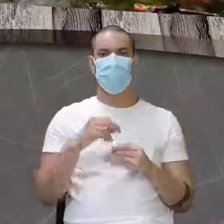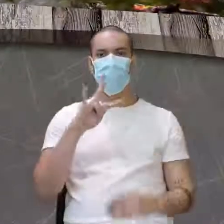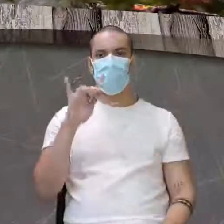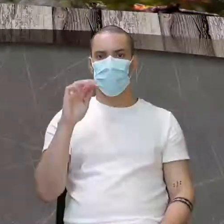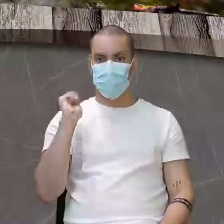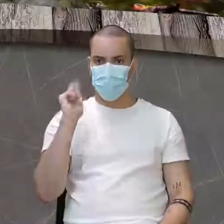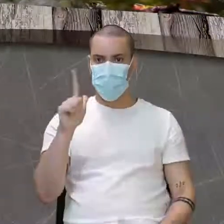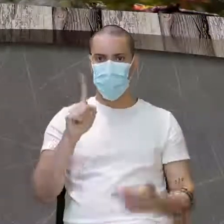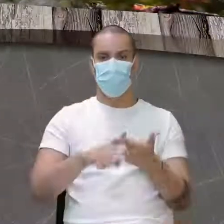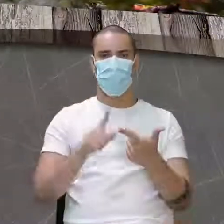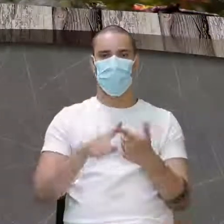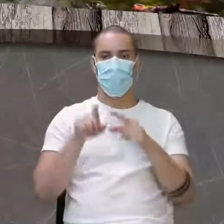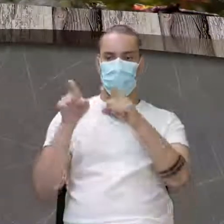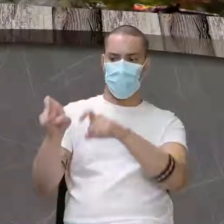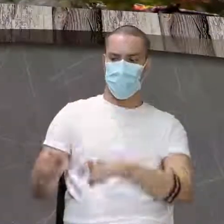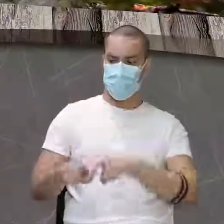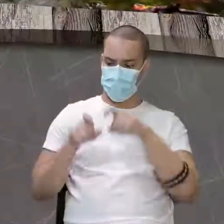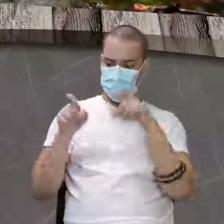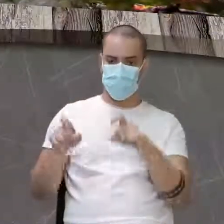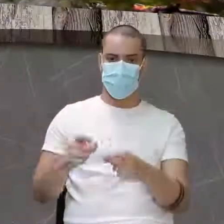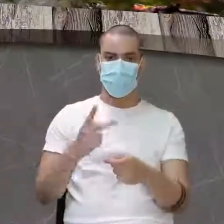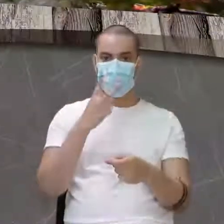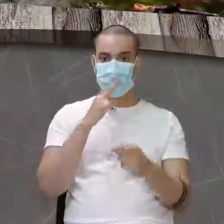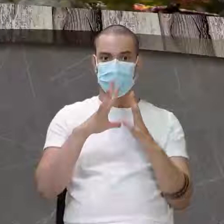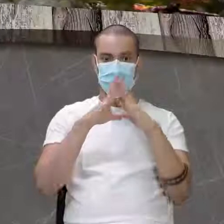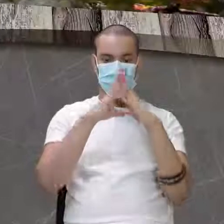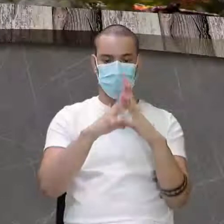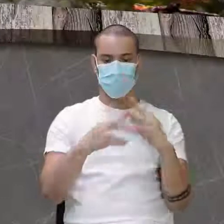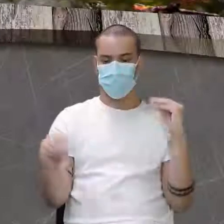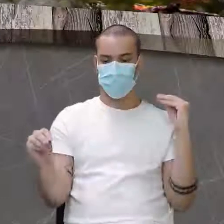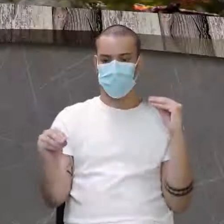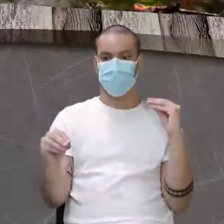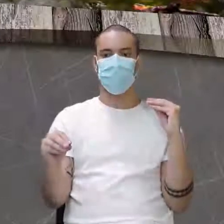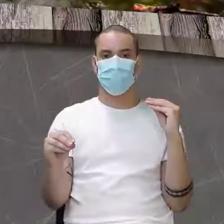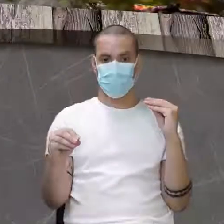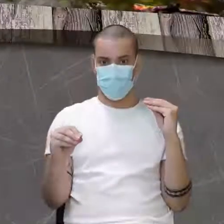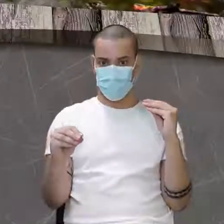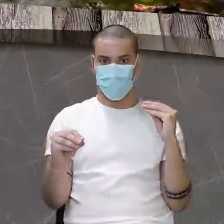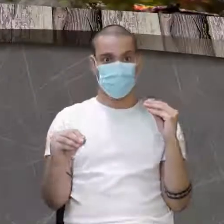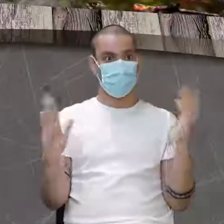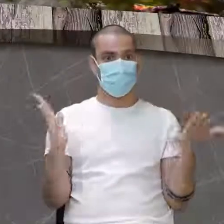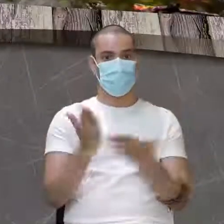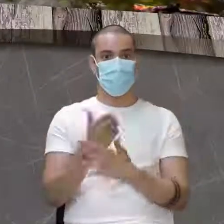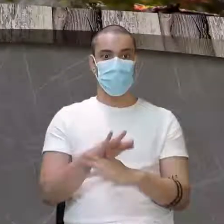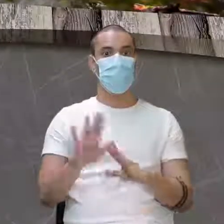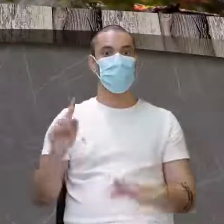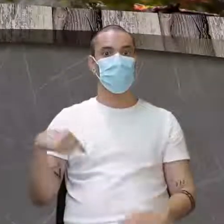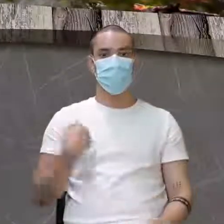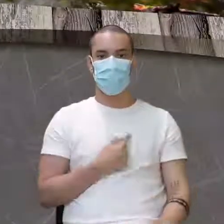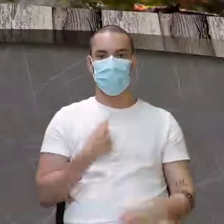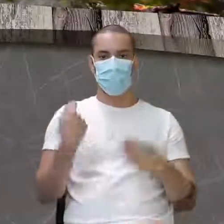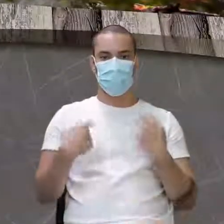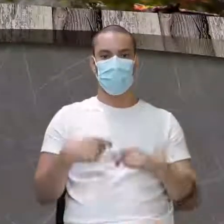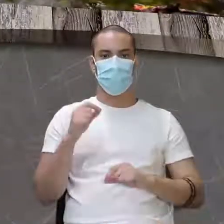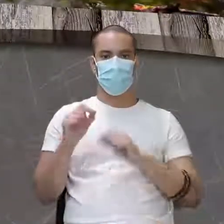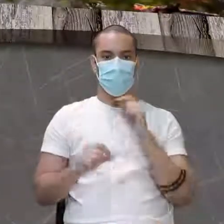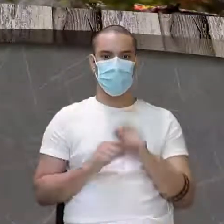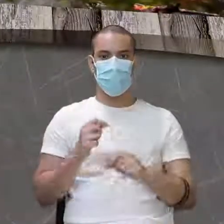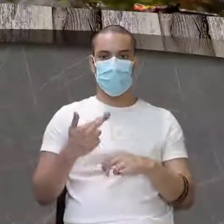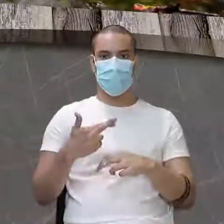na agricultura, tá? Elas estão se tornando, a gente precisa trabalhar aquela questão lá, né,